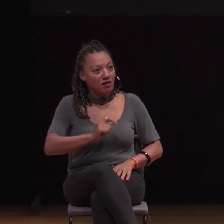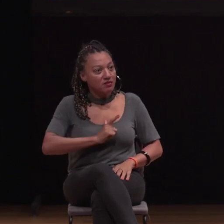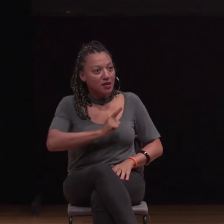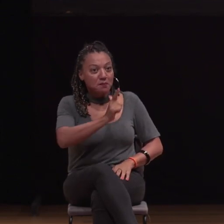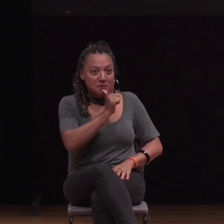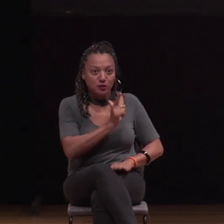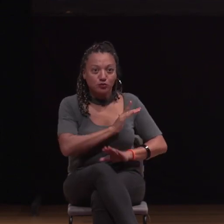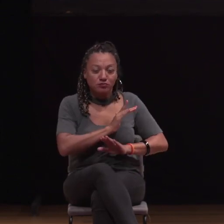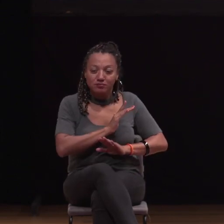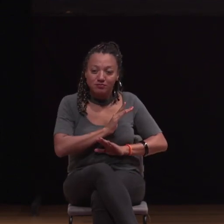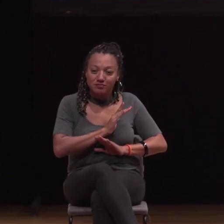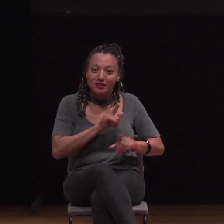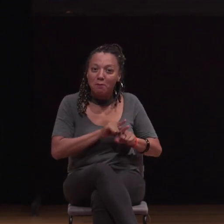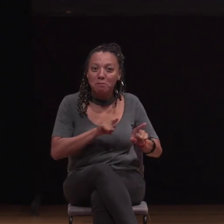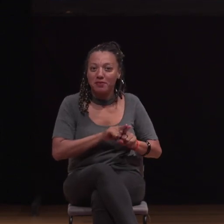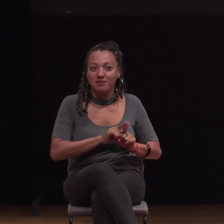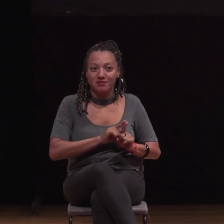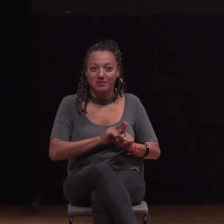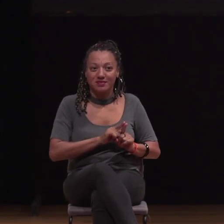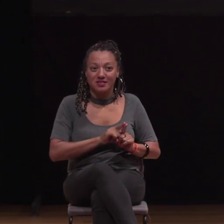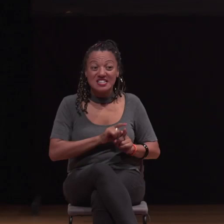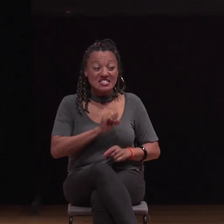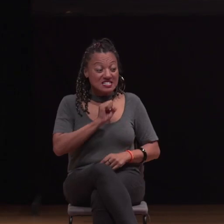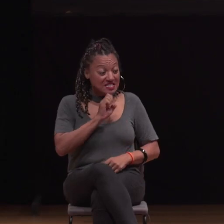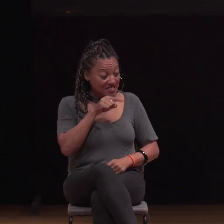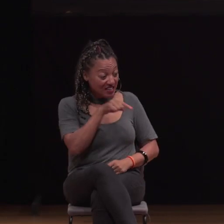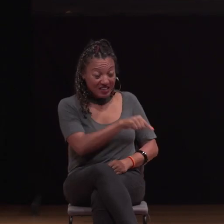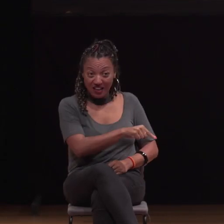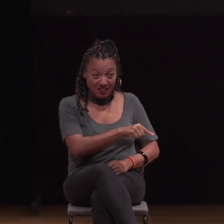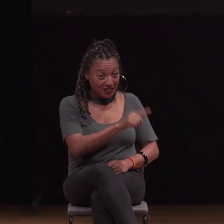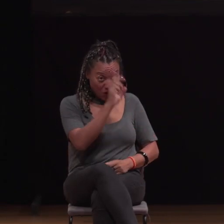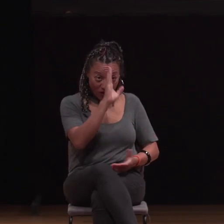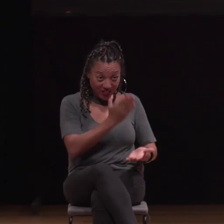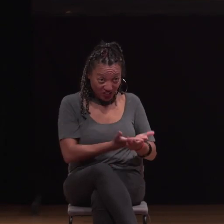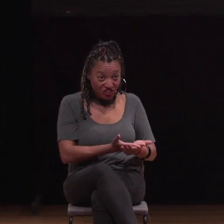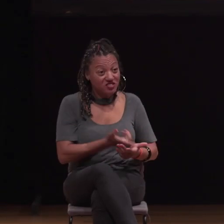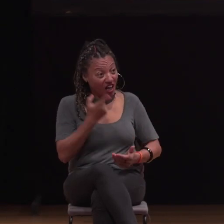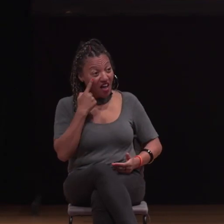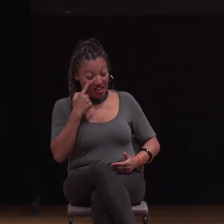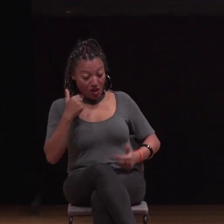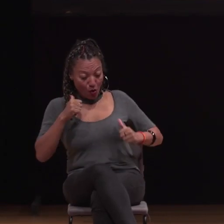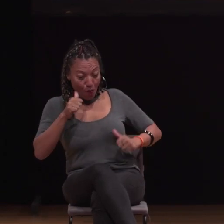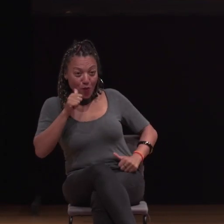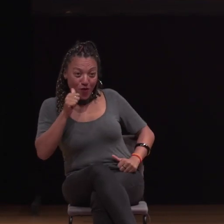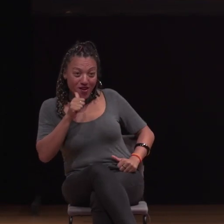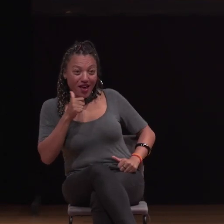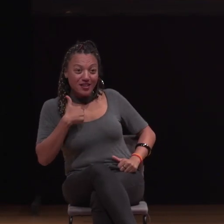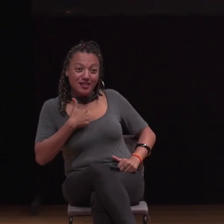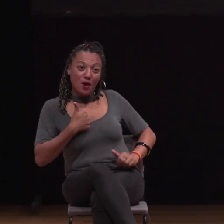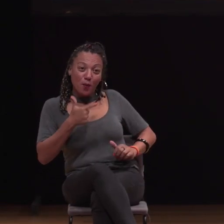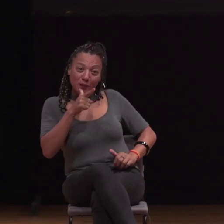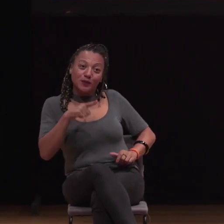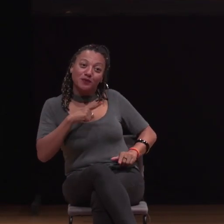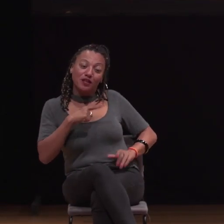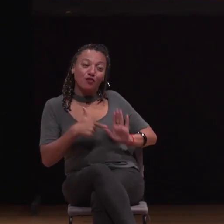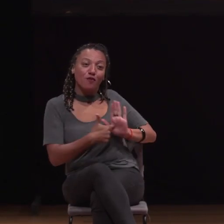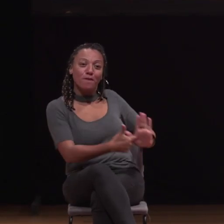ele duvidar que mulher tem pinto, manda ele vir falar comigo, que eu vou mostrar meu pinto para ele, e eu sou mulher. Acabou.